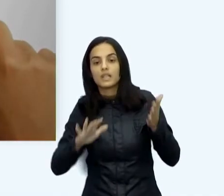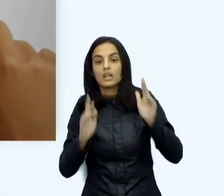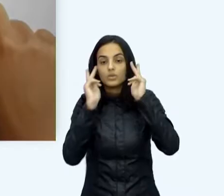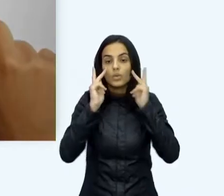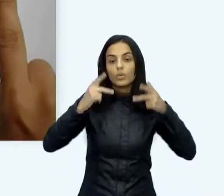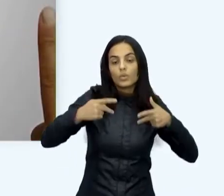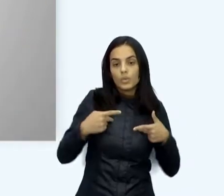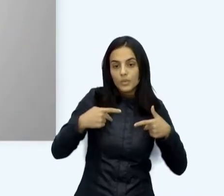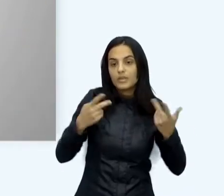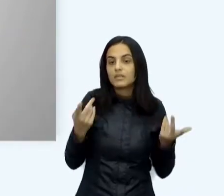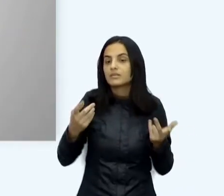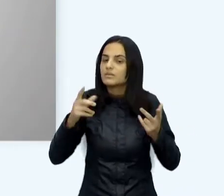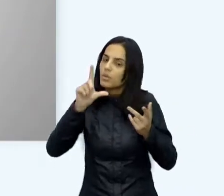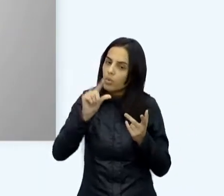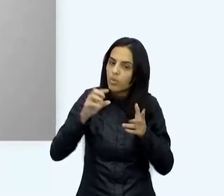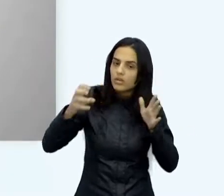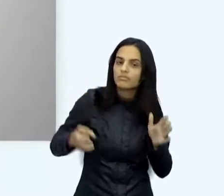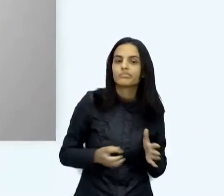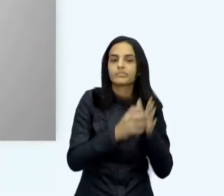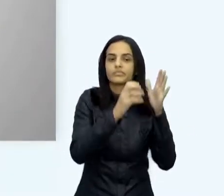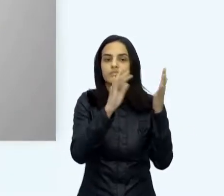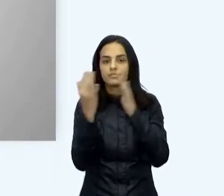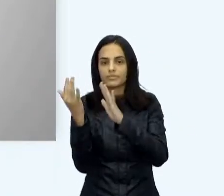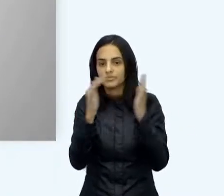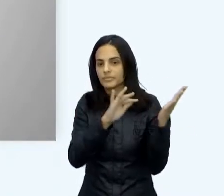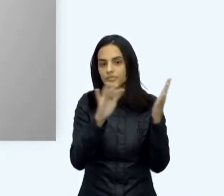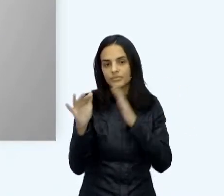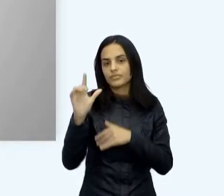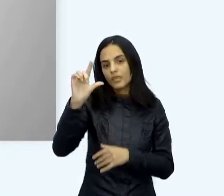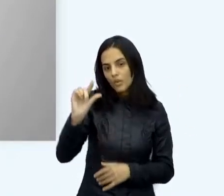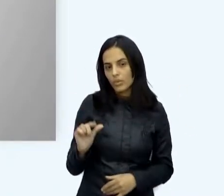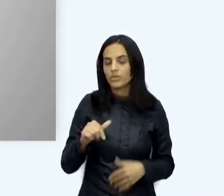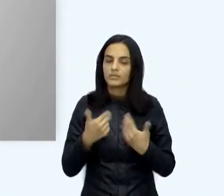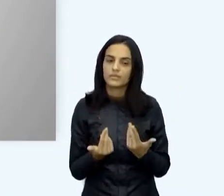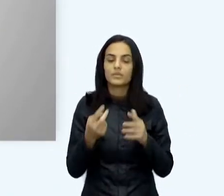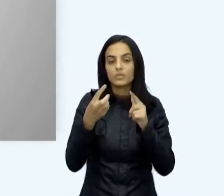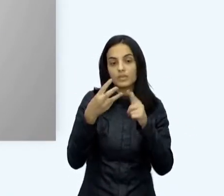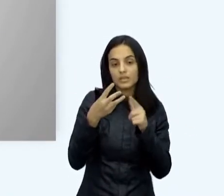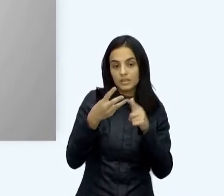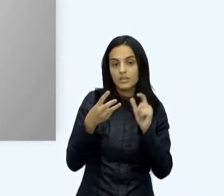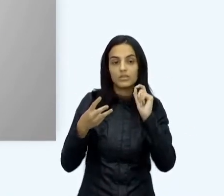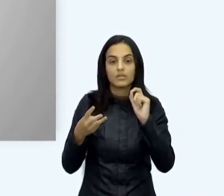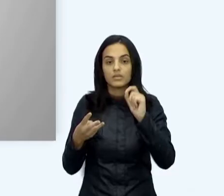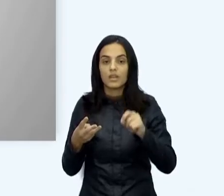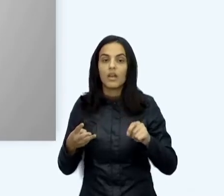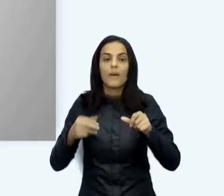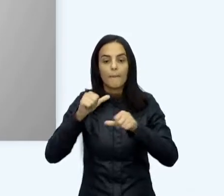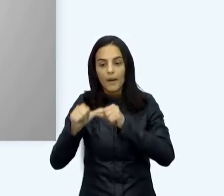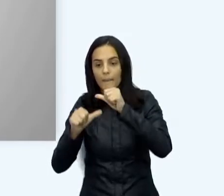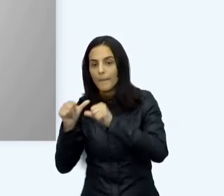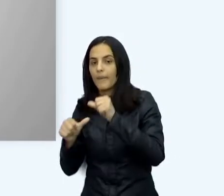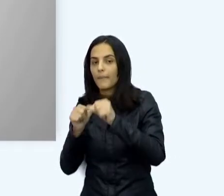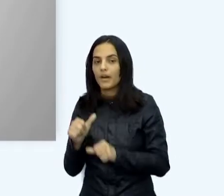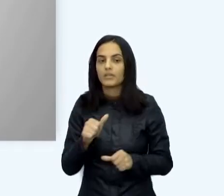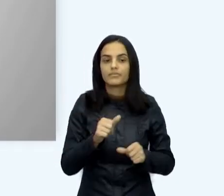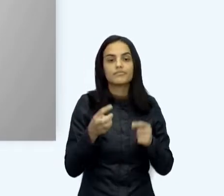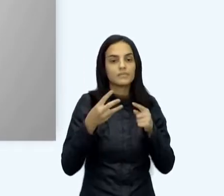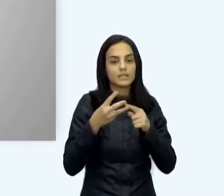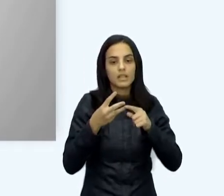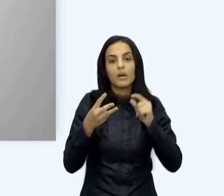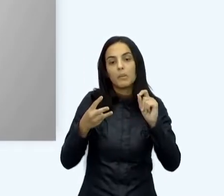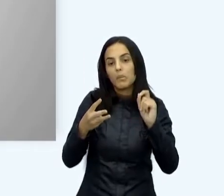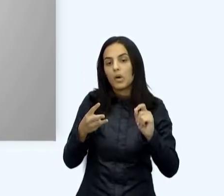humanas de baixo impacto sobre o meio ambiente. E, por fim, as zonas de transição. Nelas, podem